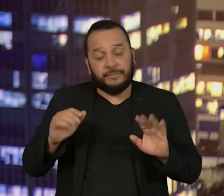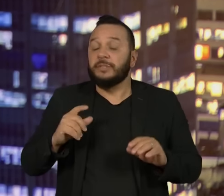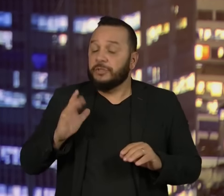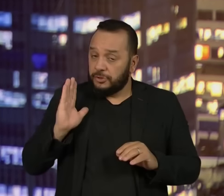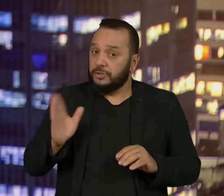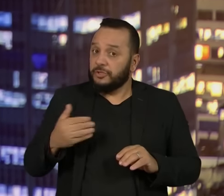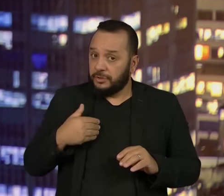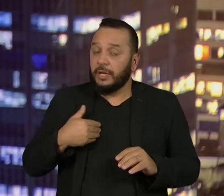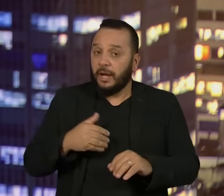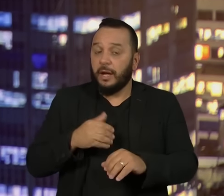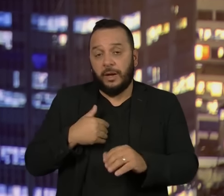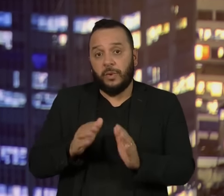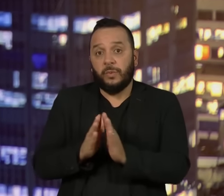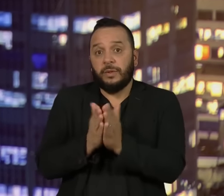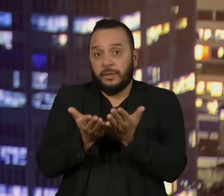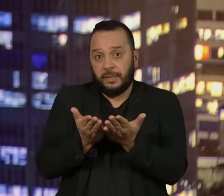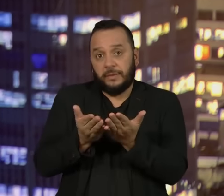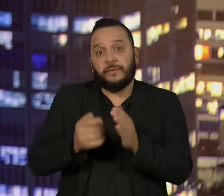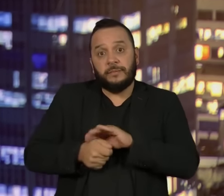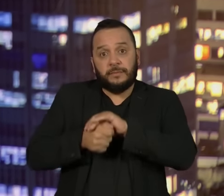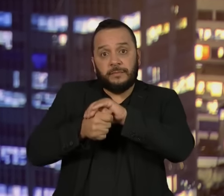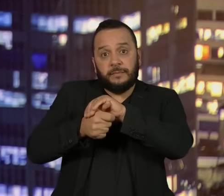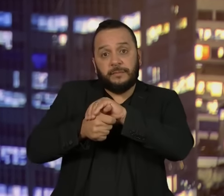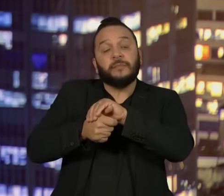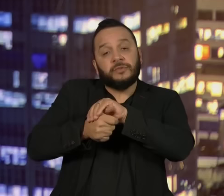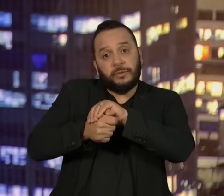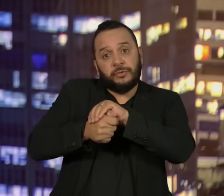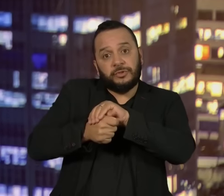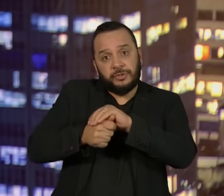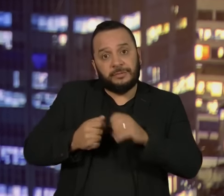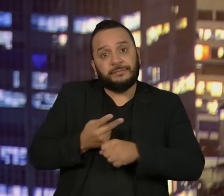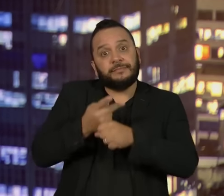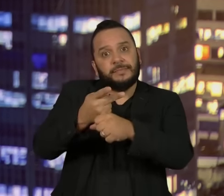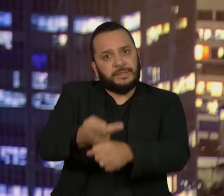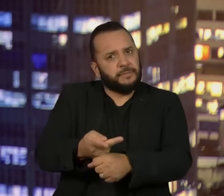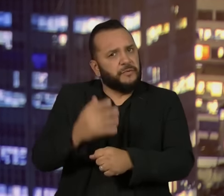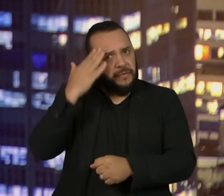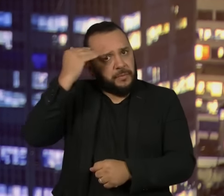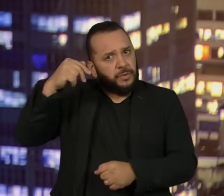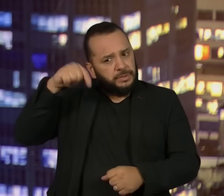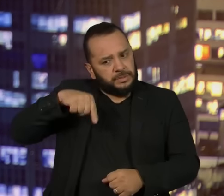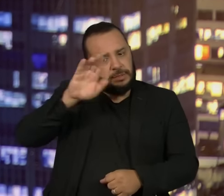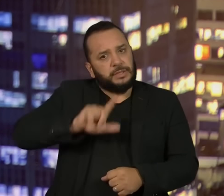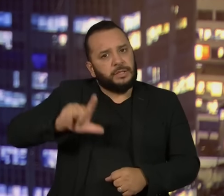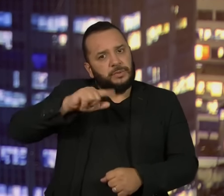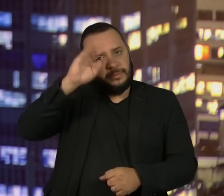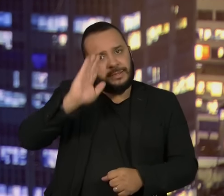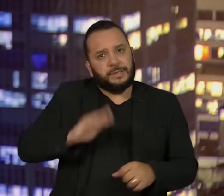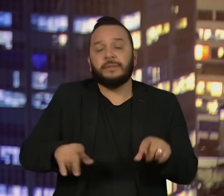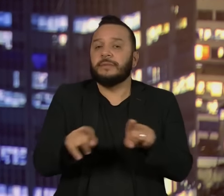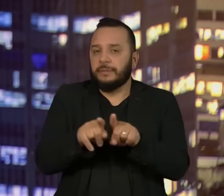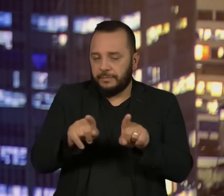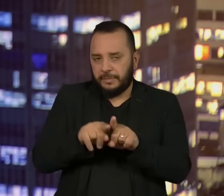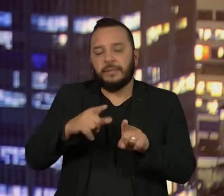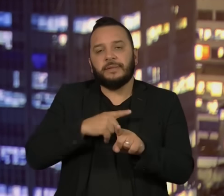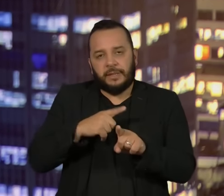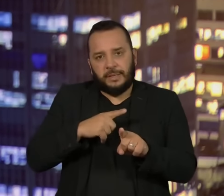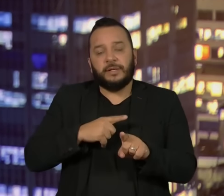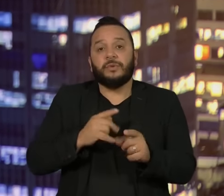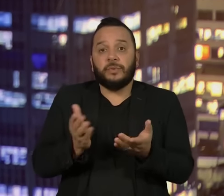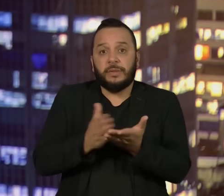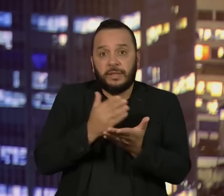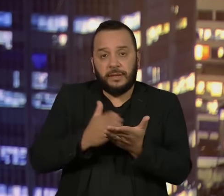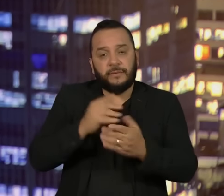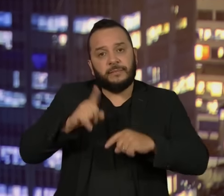o mais prestigiado da literatura brasileira, e foi incluído no Programa Nacional do Livro e do Material Didático do Ministério da